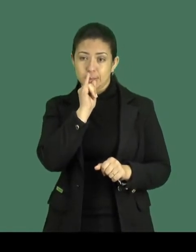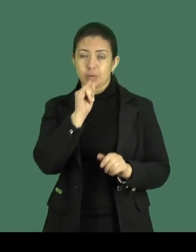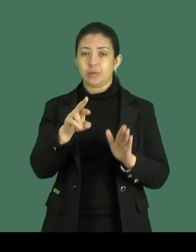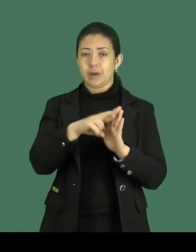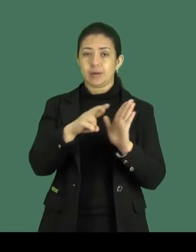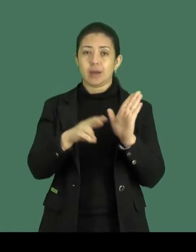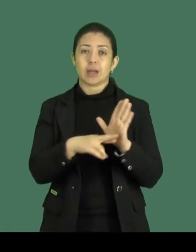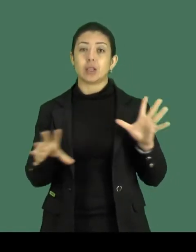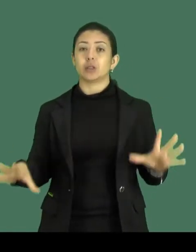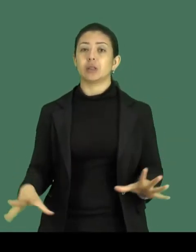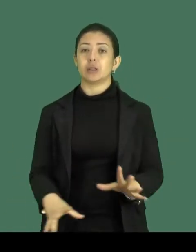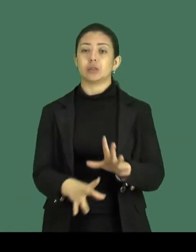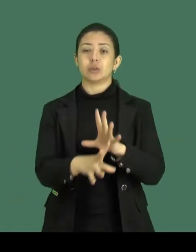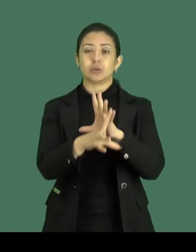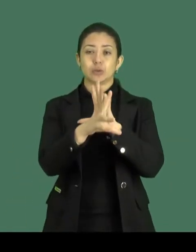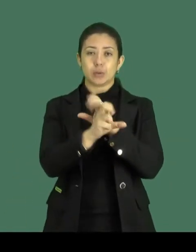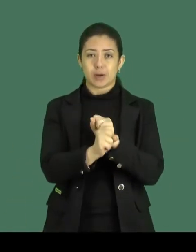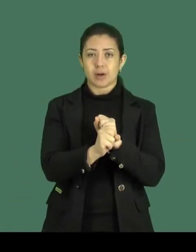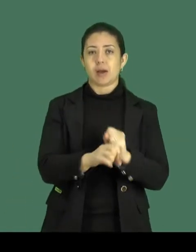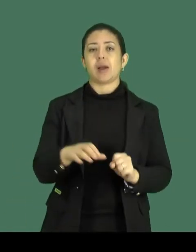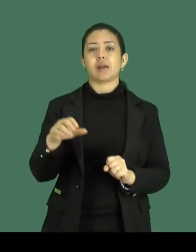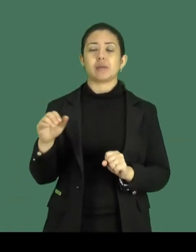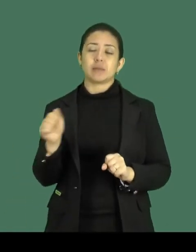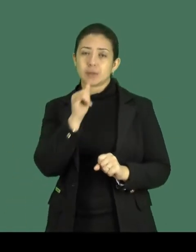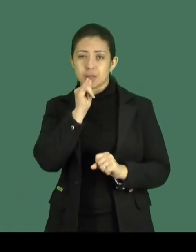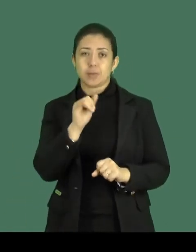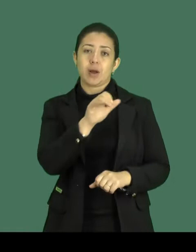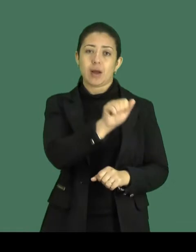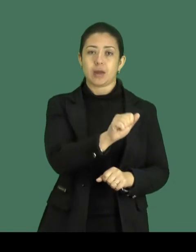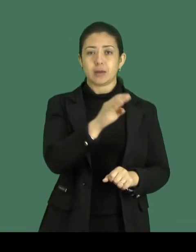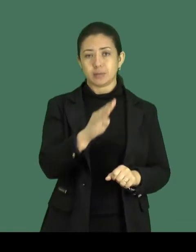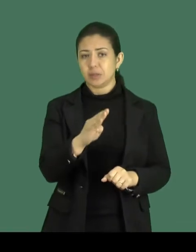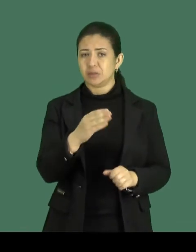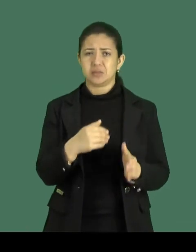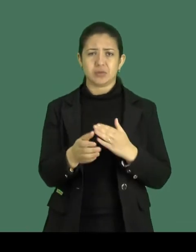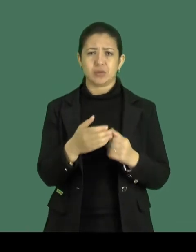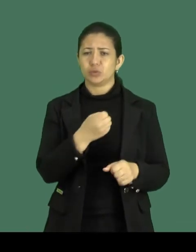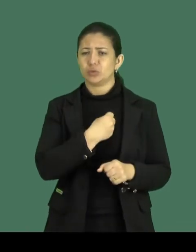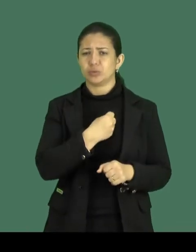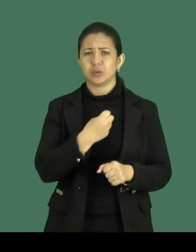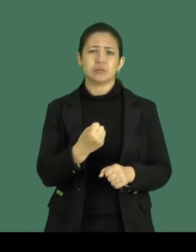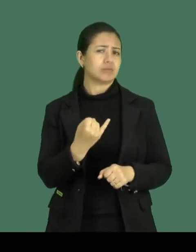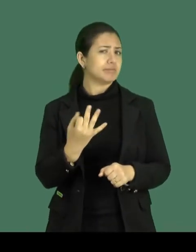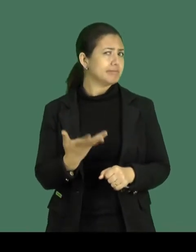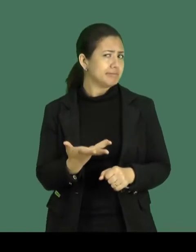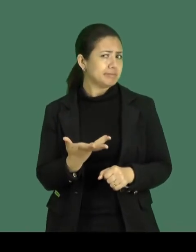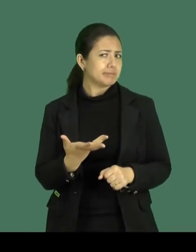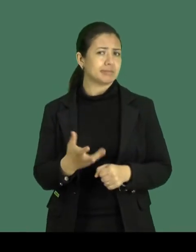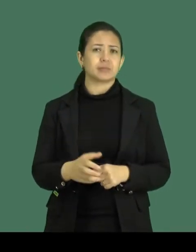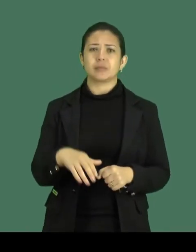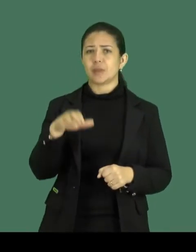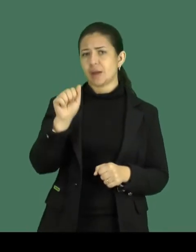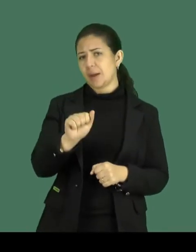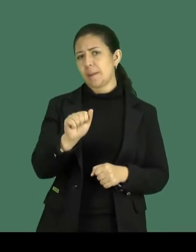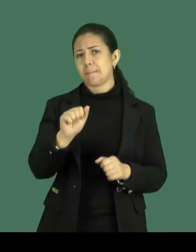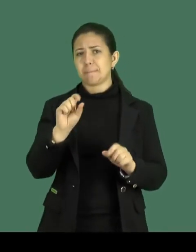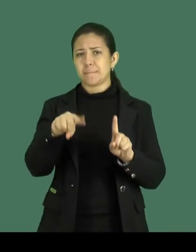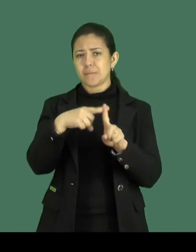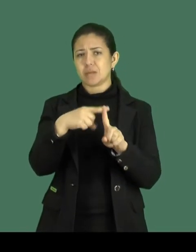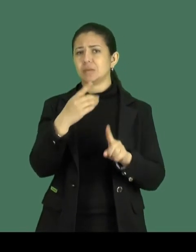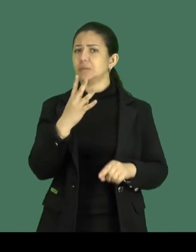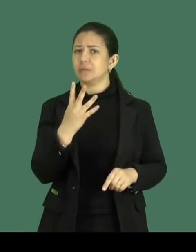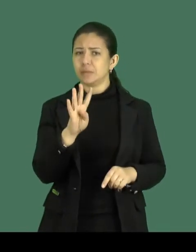de uma soma, esse a e b são dois números quaisquer. Quando eu tenho o logaritmo de uma soma, logaritmo de a mais b,